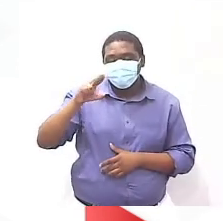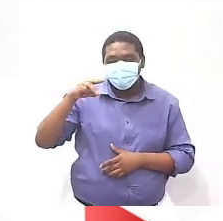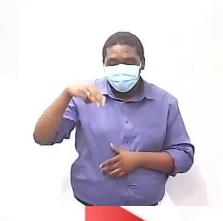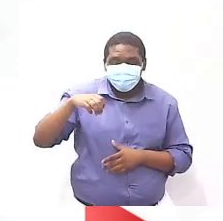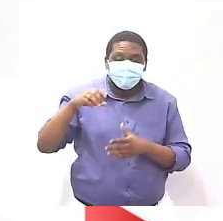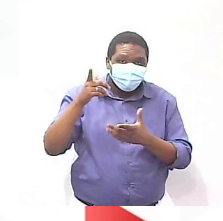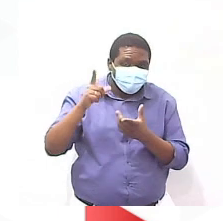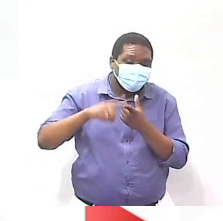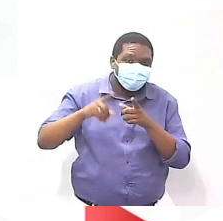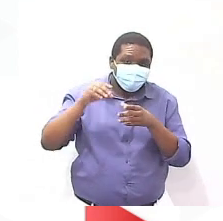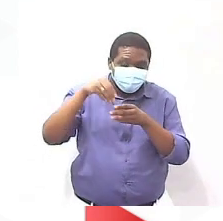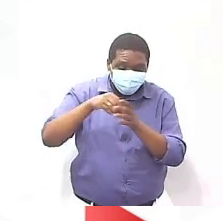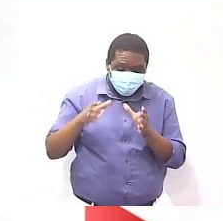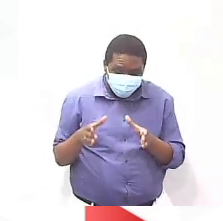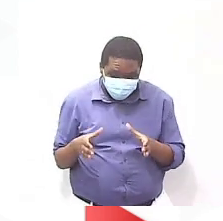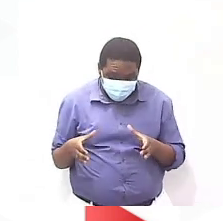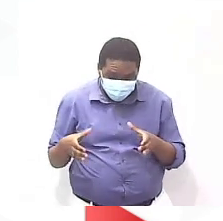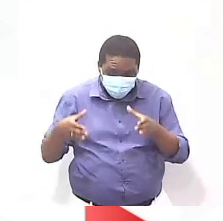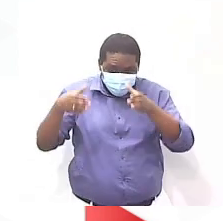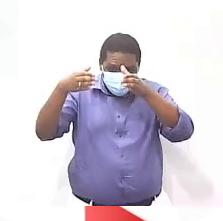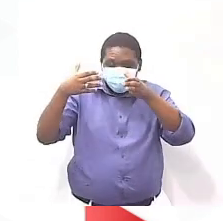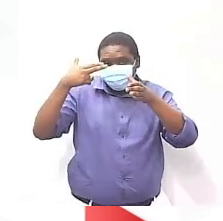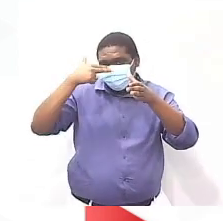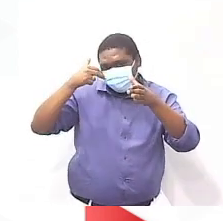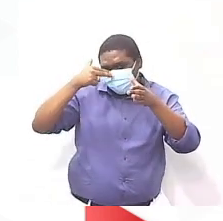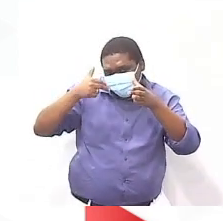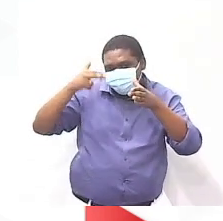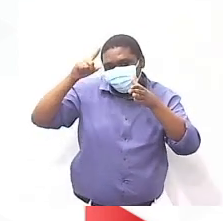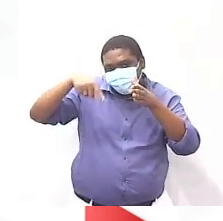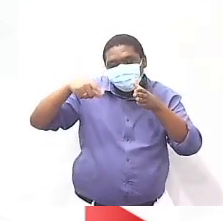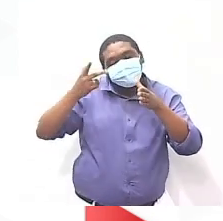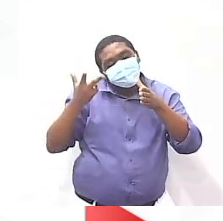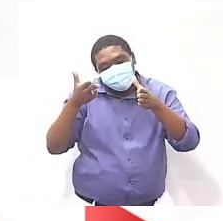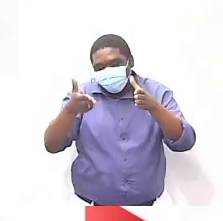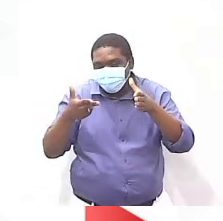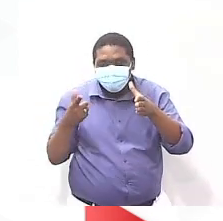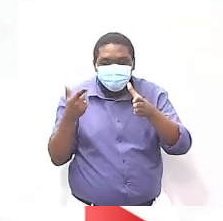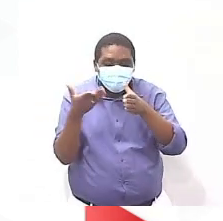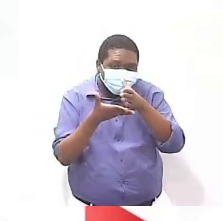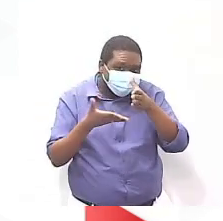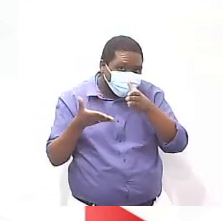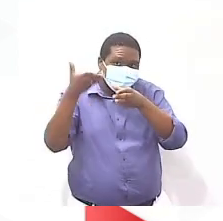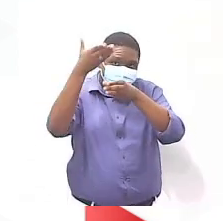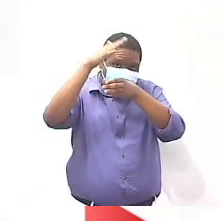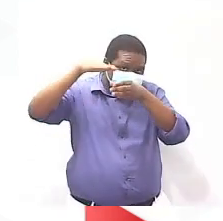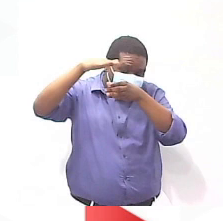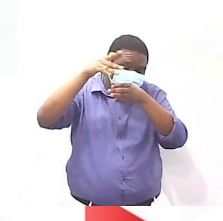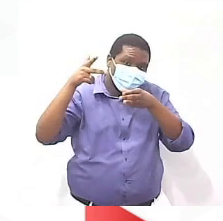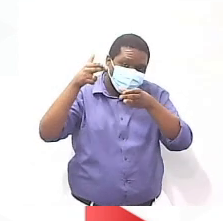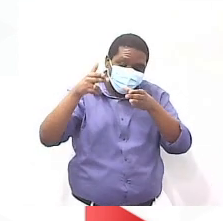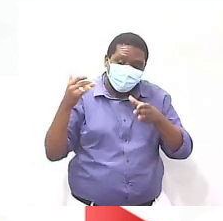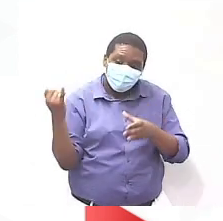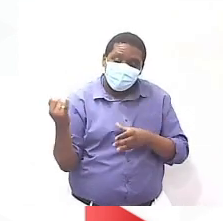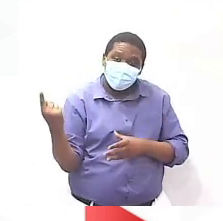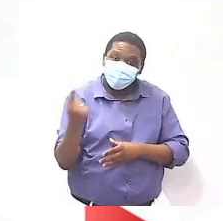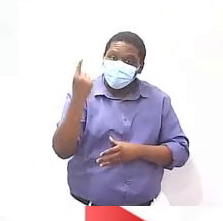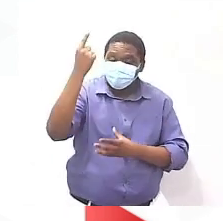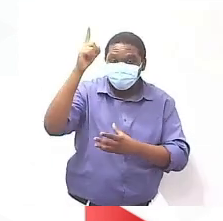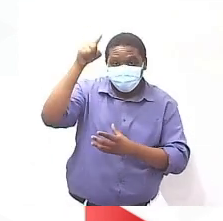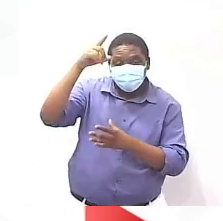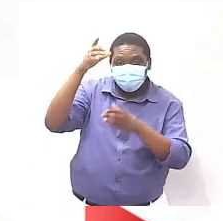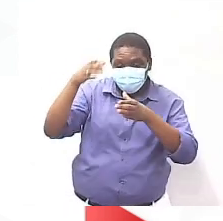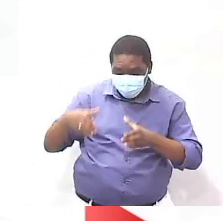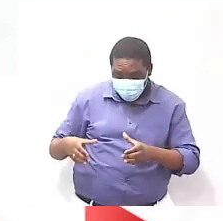no cilindro não vai ser diferente. As bases são 2 círculos paralelos congruentes, a altura é a distância